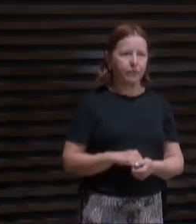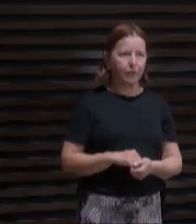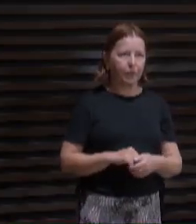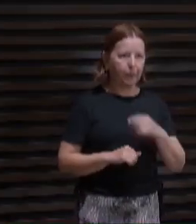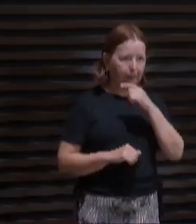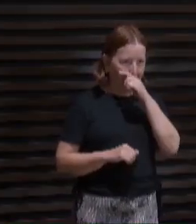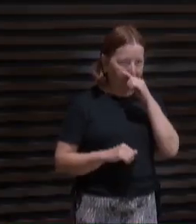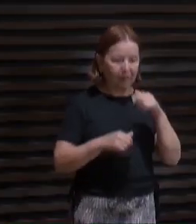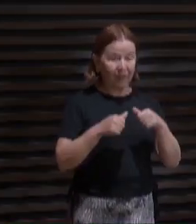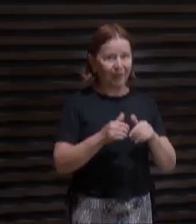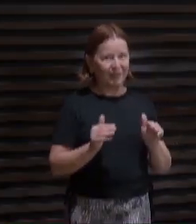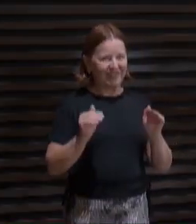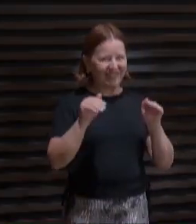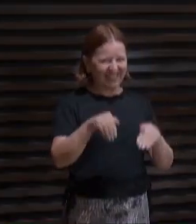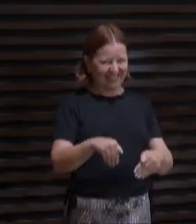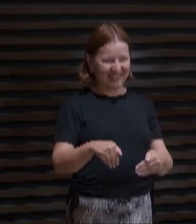Estamos no final.